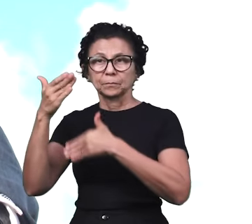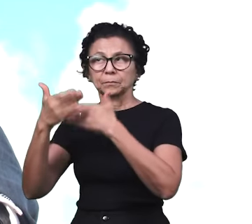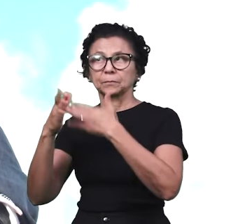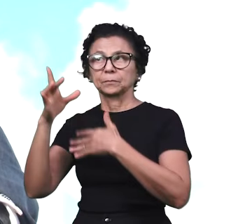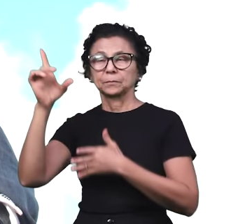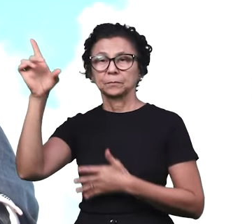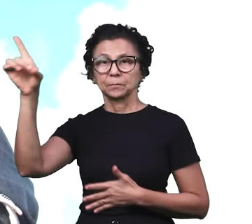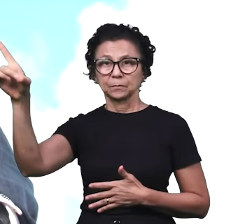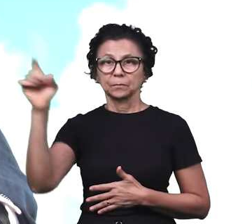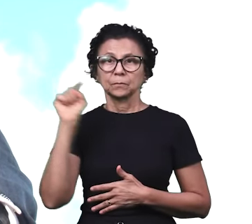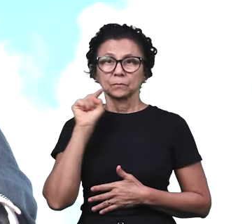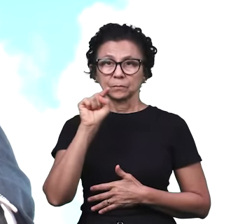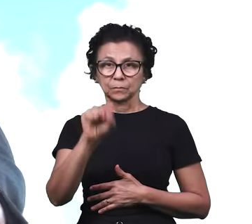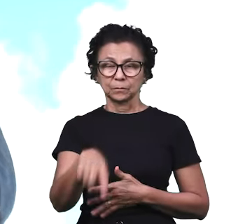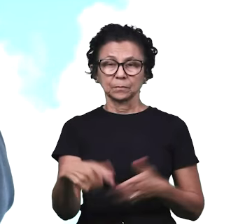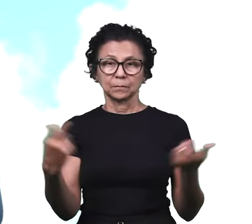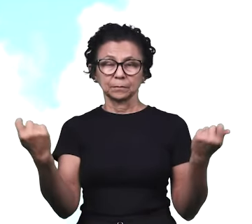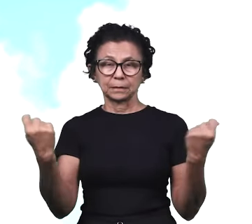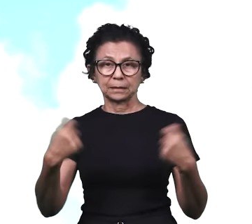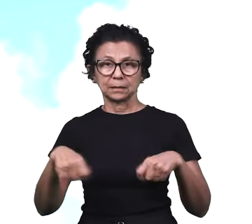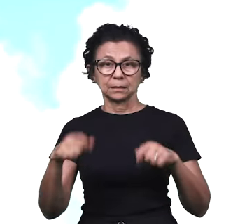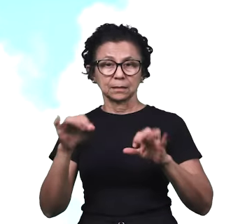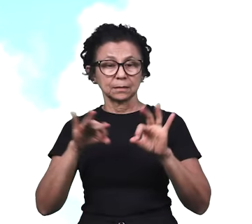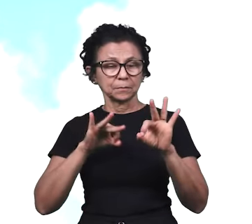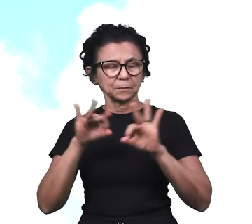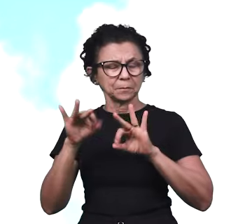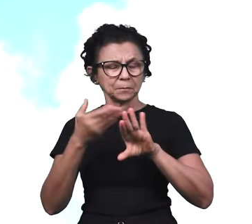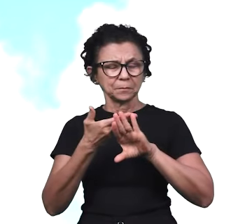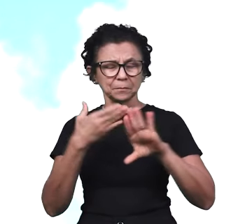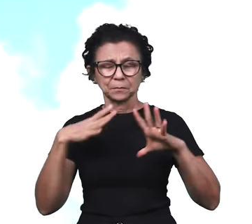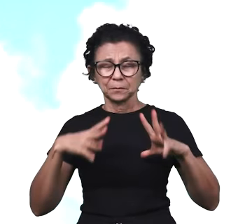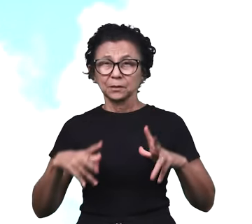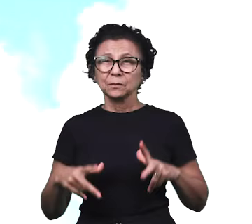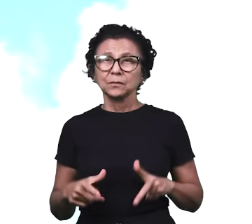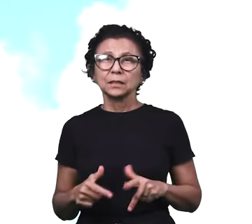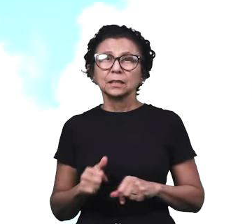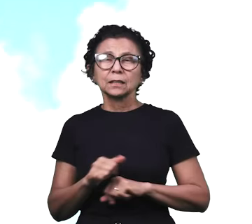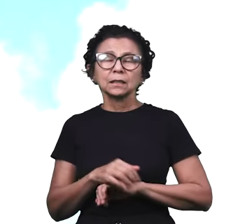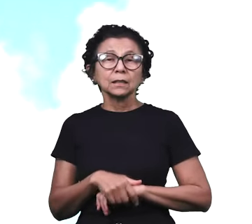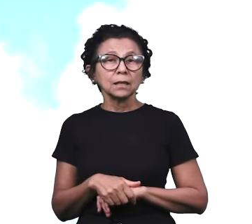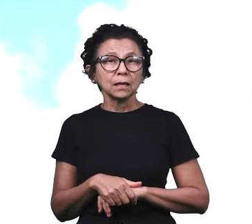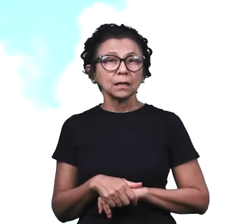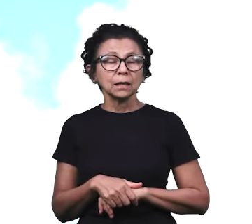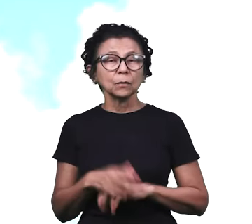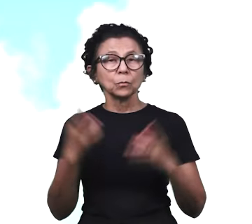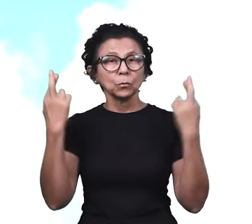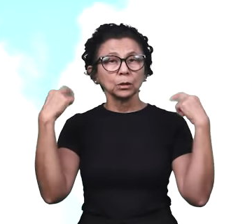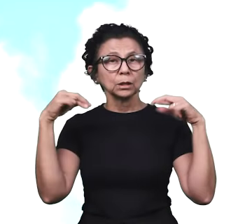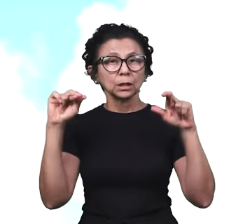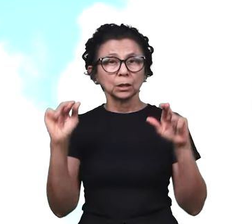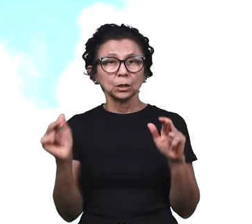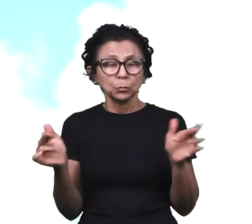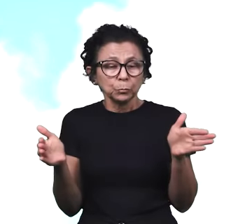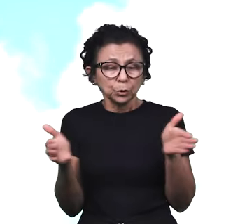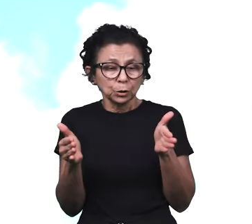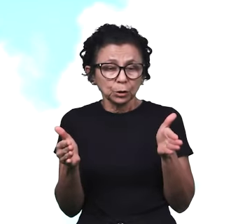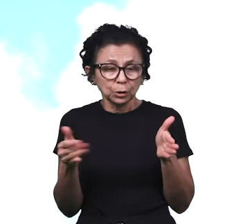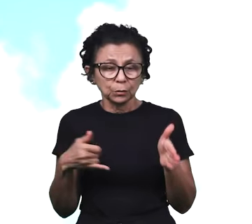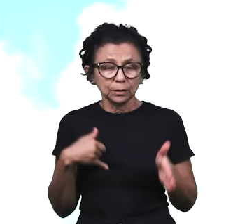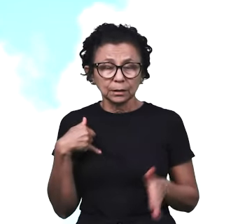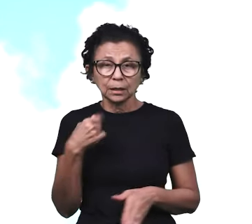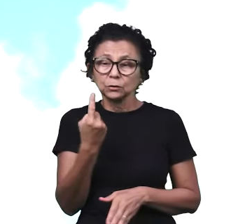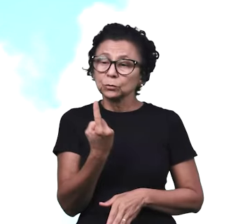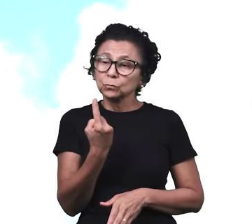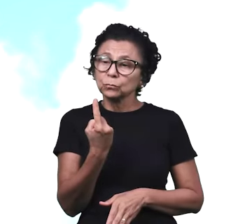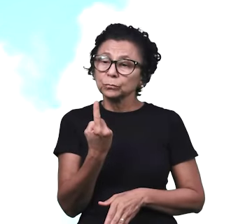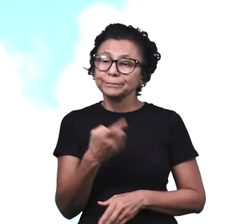É você e o Senhor. O cordeiro já tinha nascido. Já tinha um ano essa bênção. Vai lá e pega o cordeiro. Mas o Senhor revelou